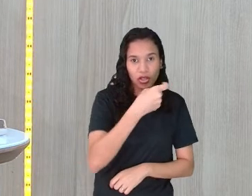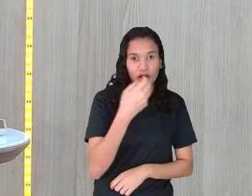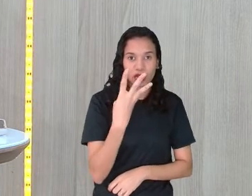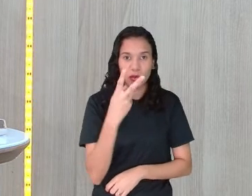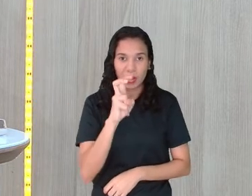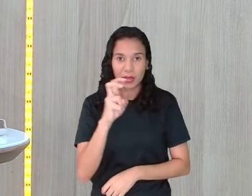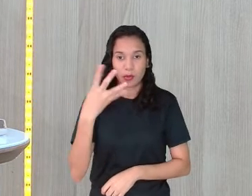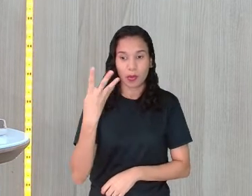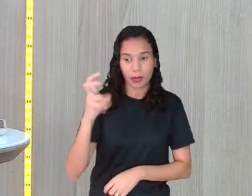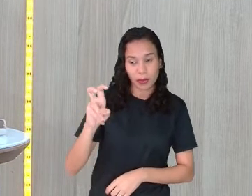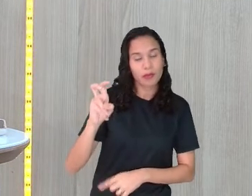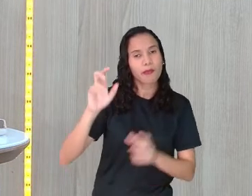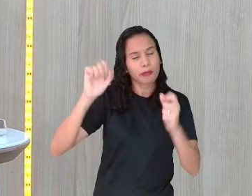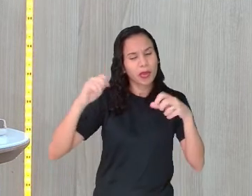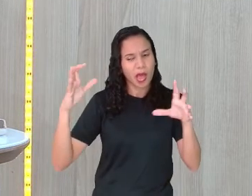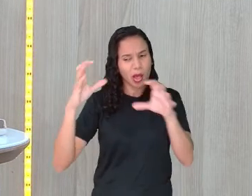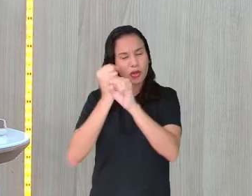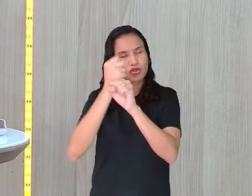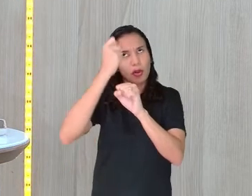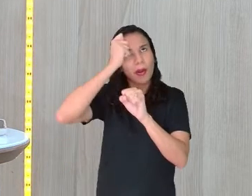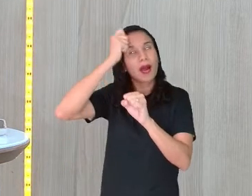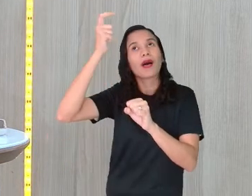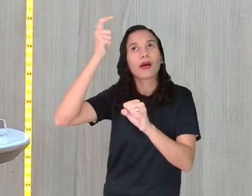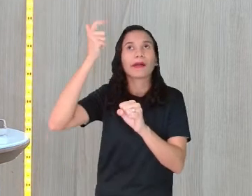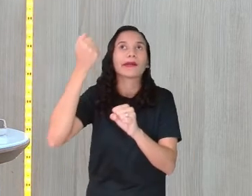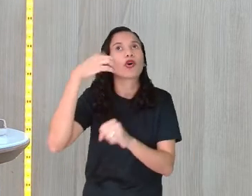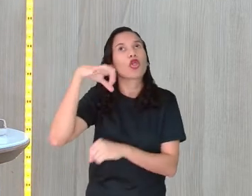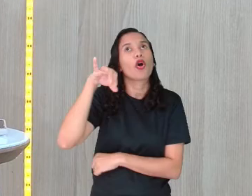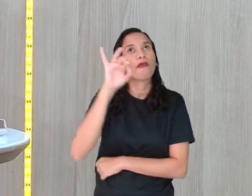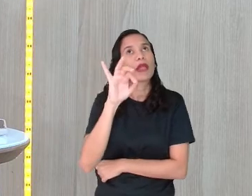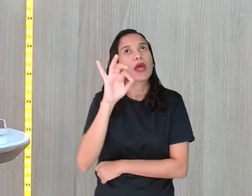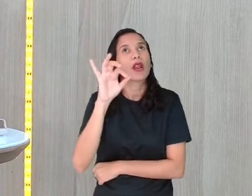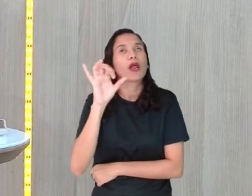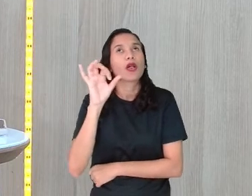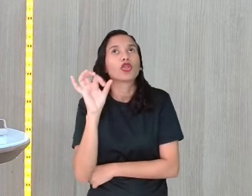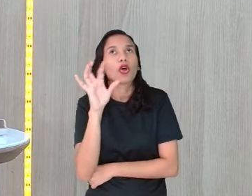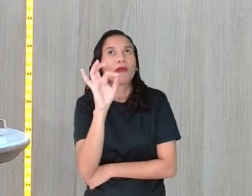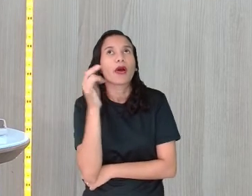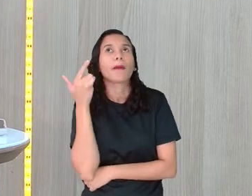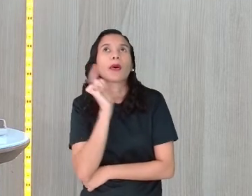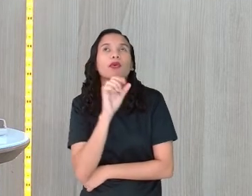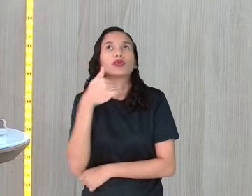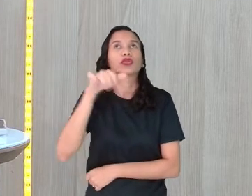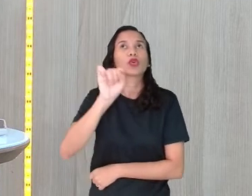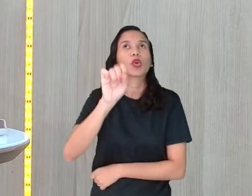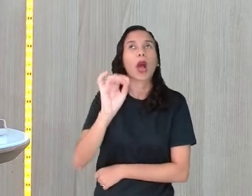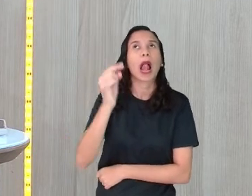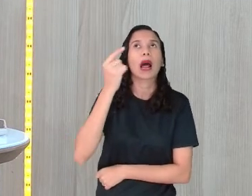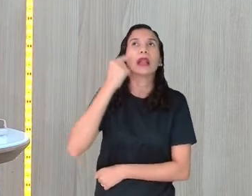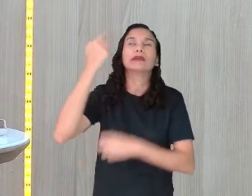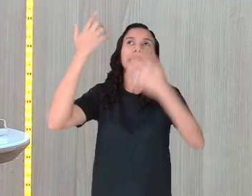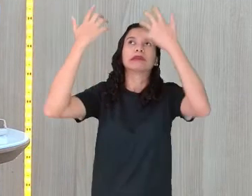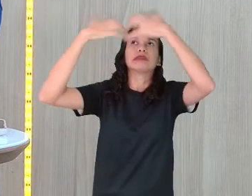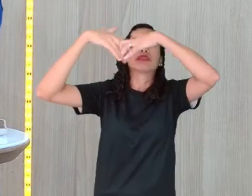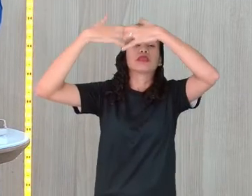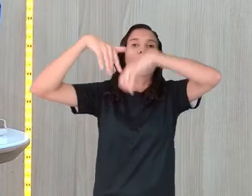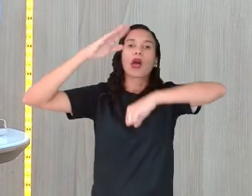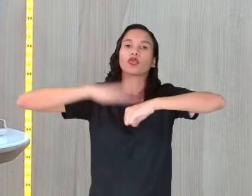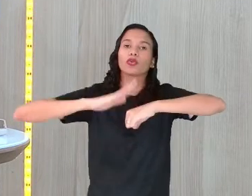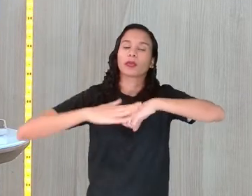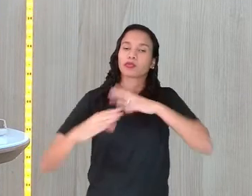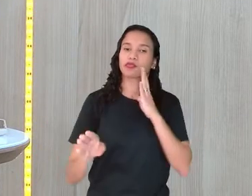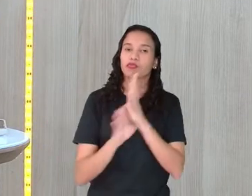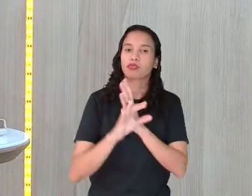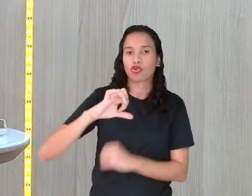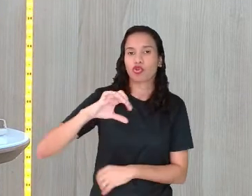45, 45, então ele podia somar de cabeça, né, 45 mais 45, 90, e quanto falta para chegar a 180, e automaticamente já descobrir